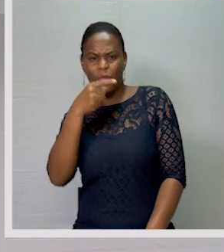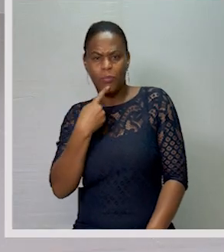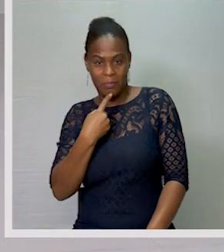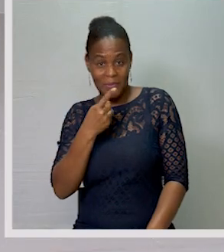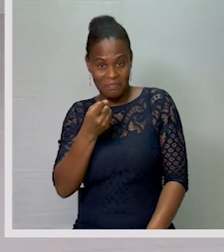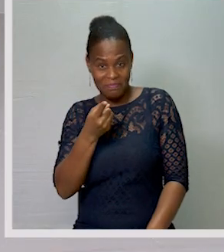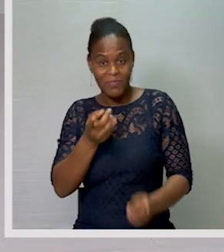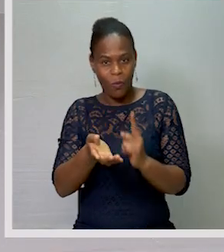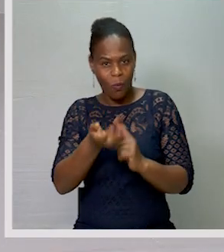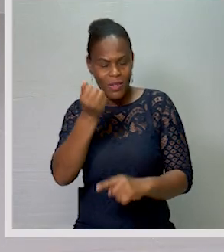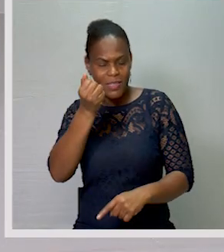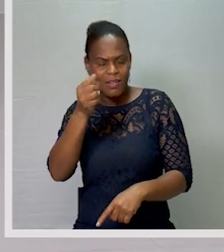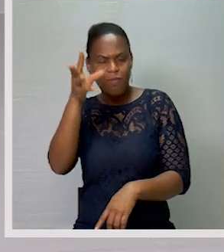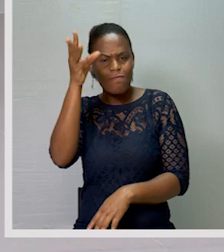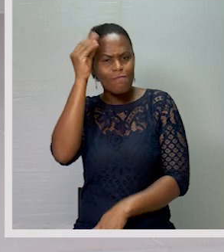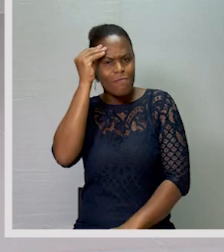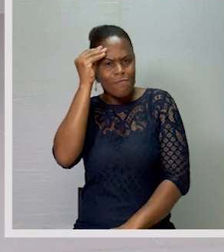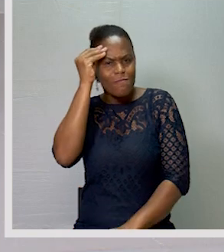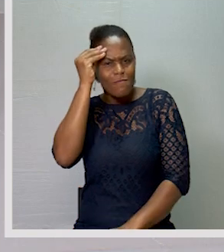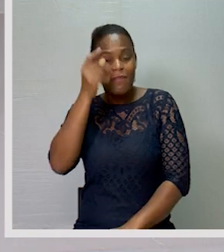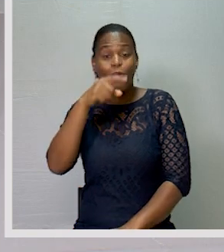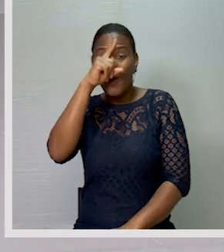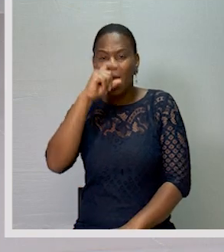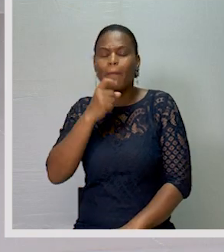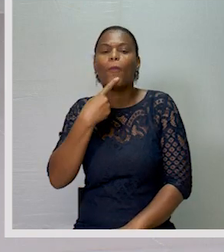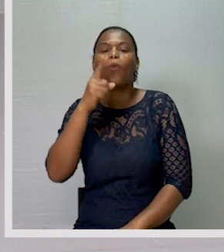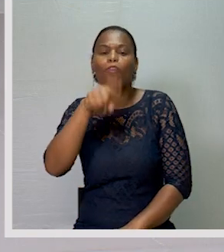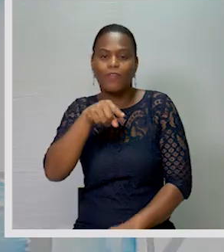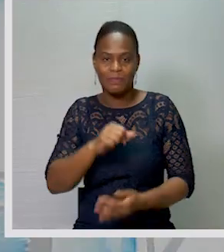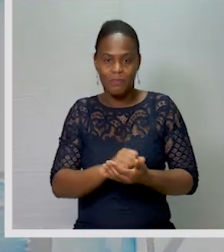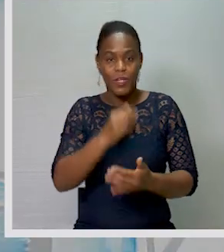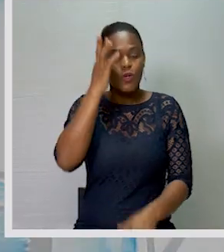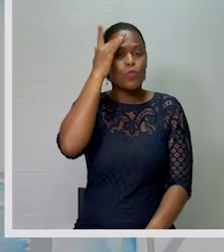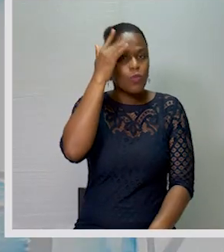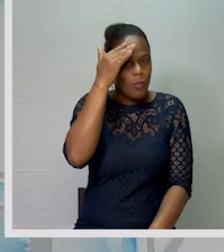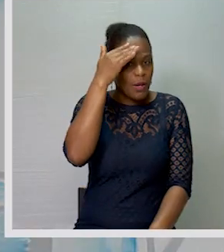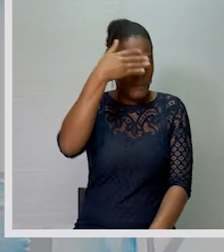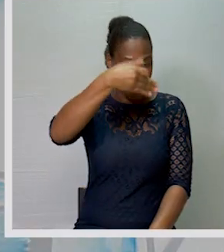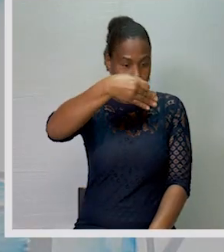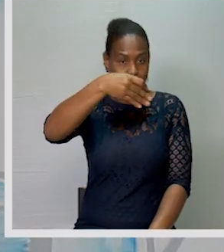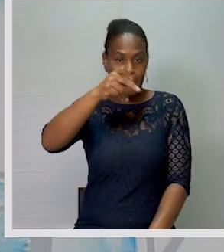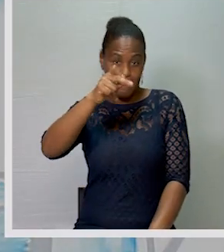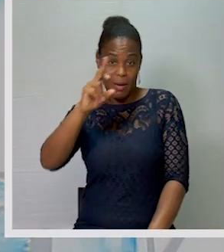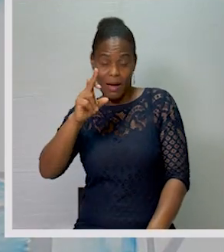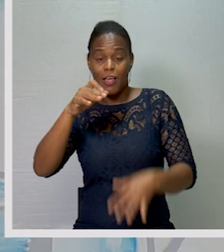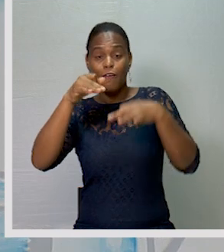Entenderam? Conseguiram fixar? Então vamos lá recapitular. Os números pares terminam